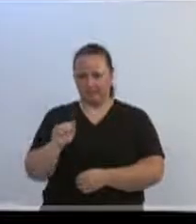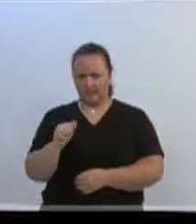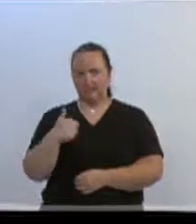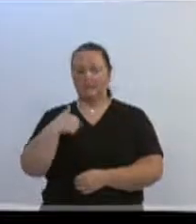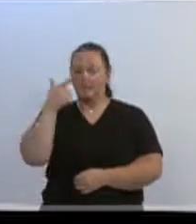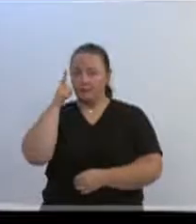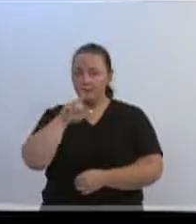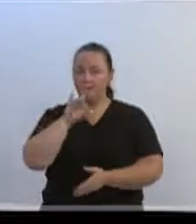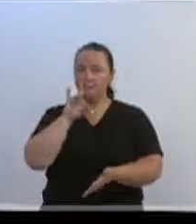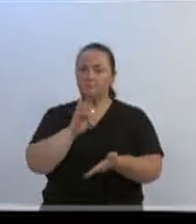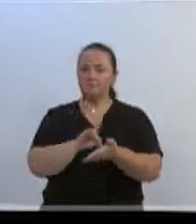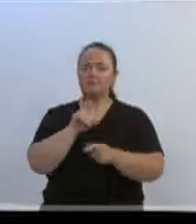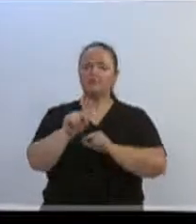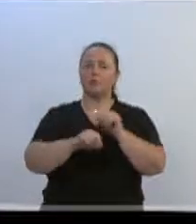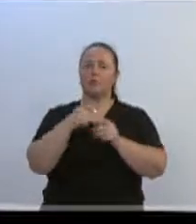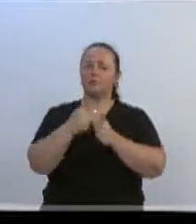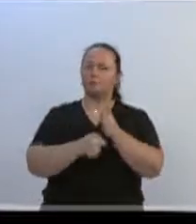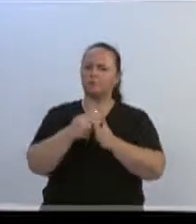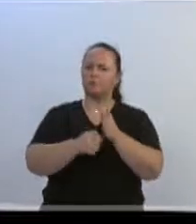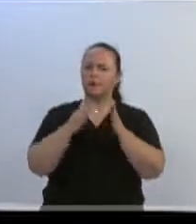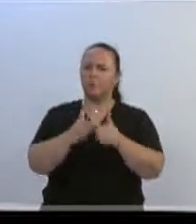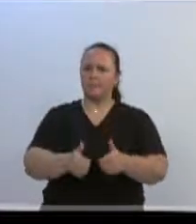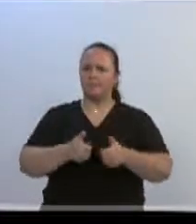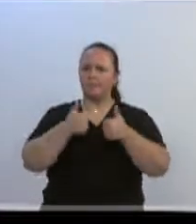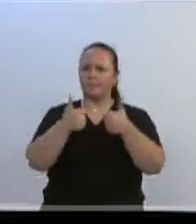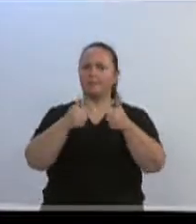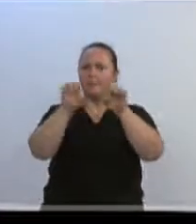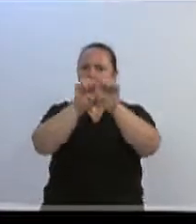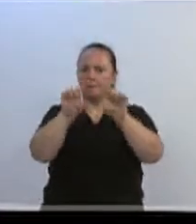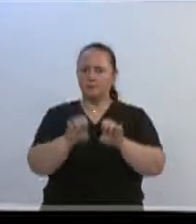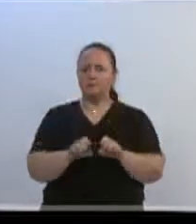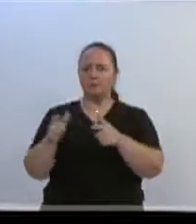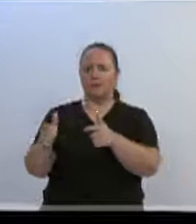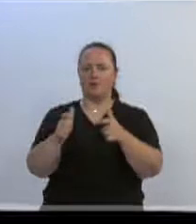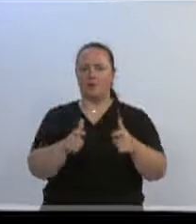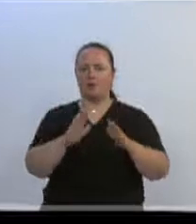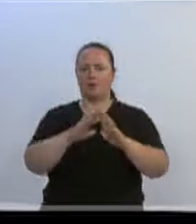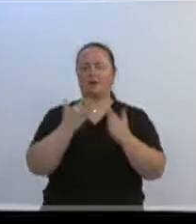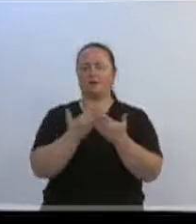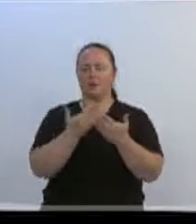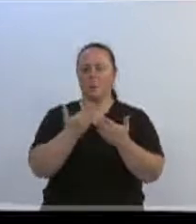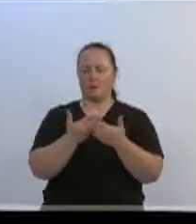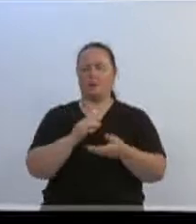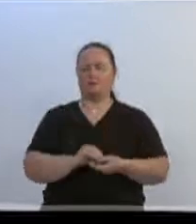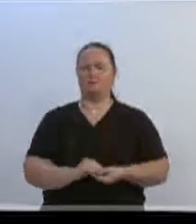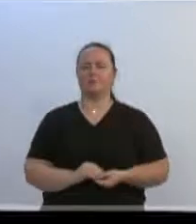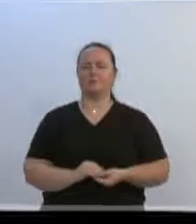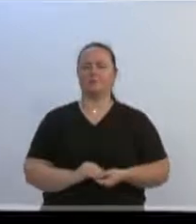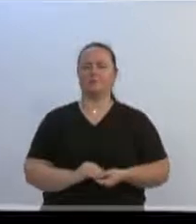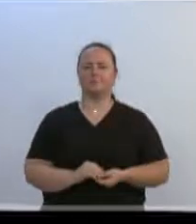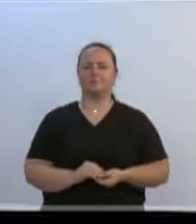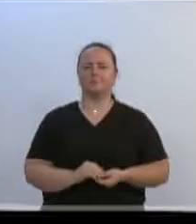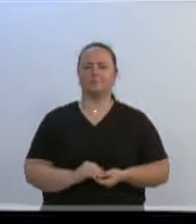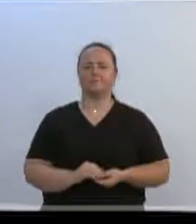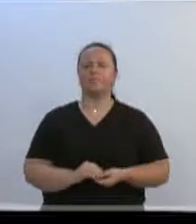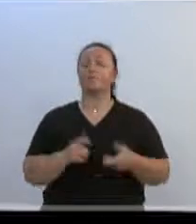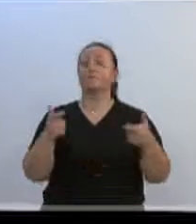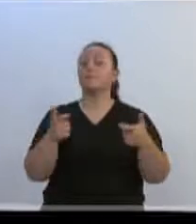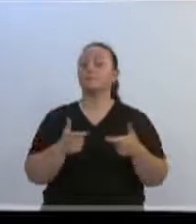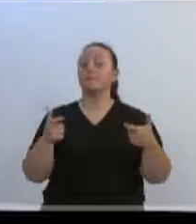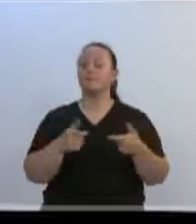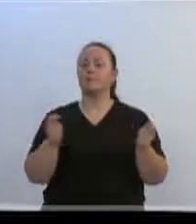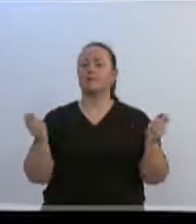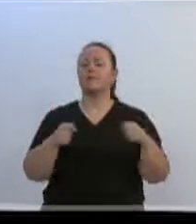indicando as melhorias na estrutura física daquele educandário colégio animada e test team onde podemos